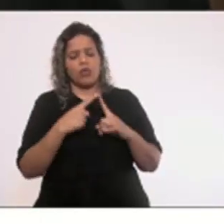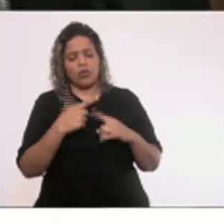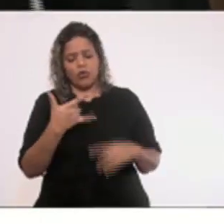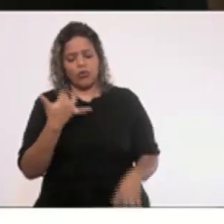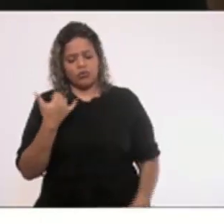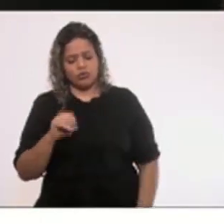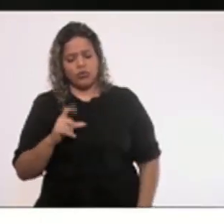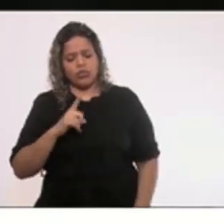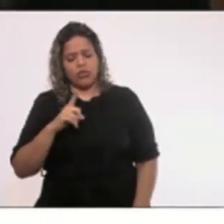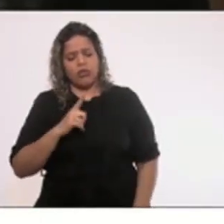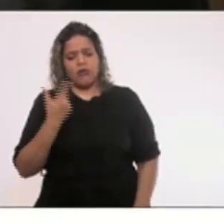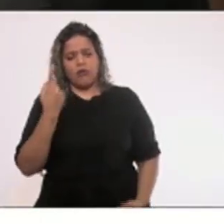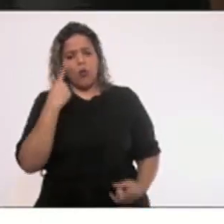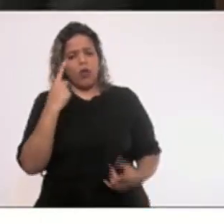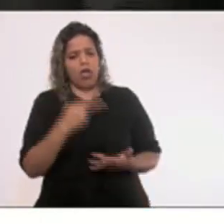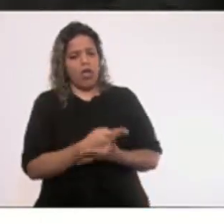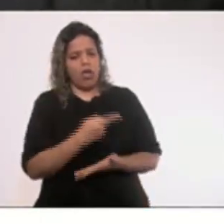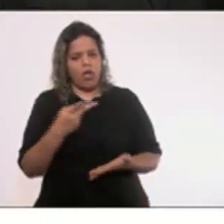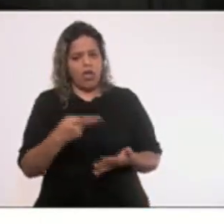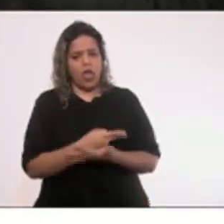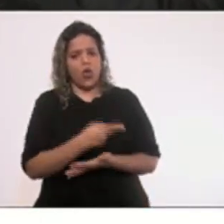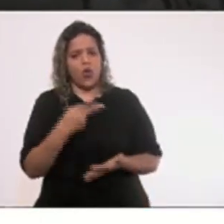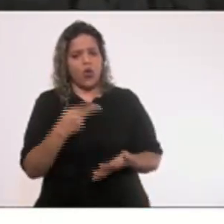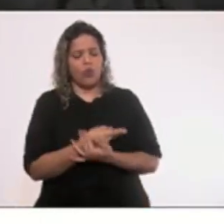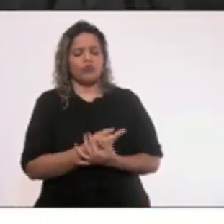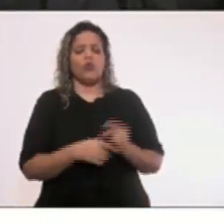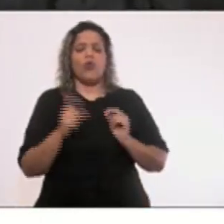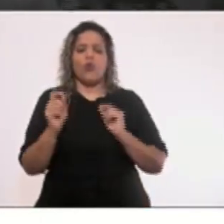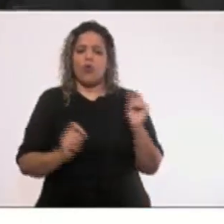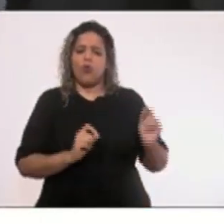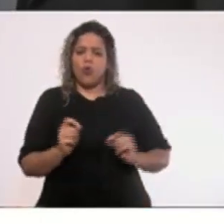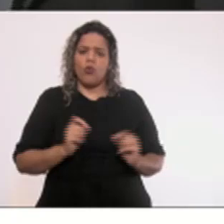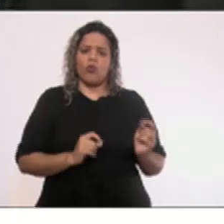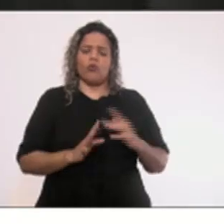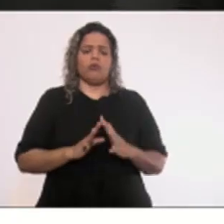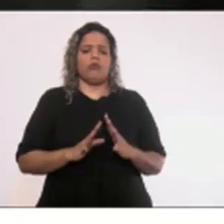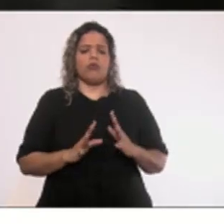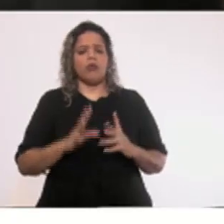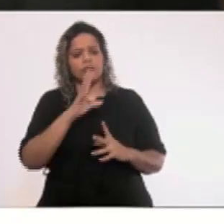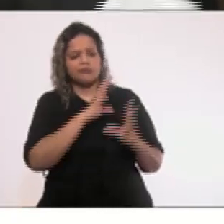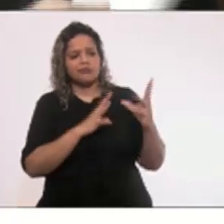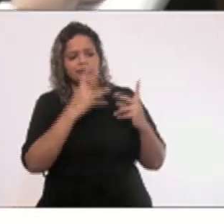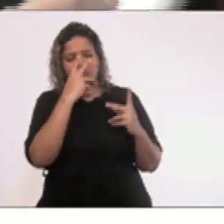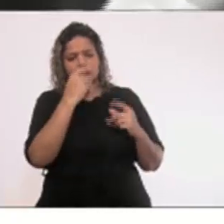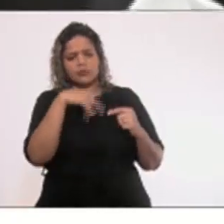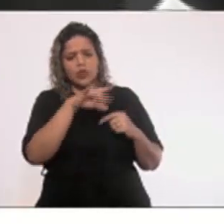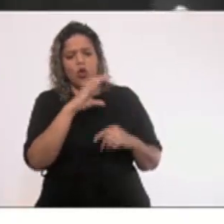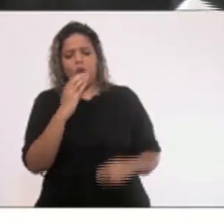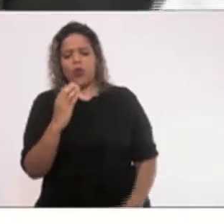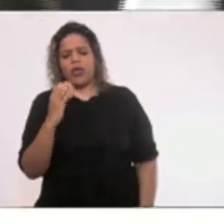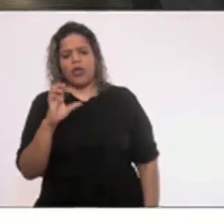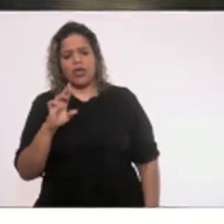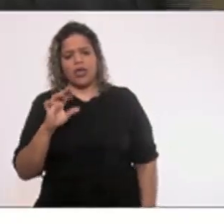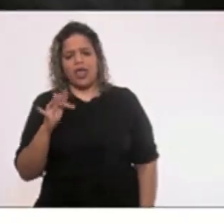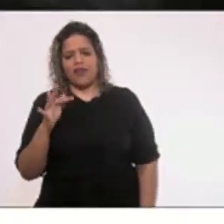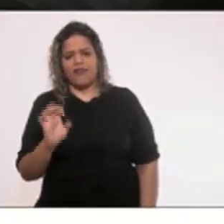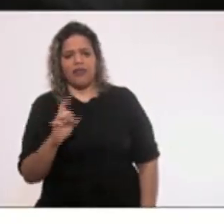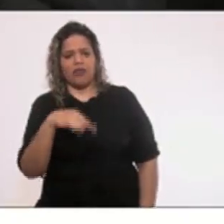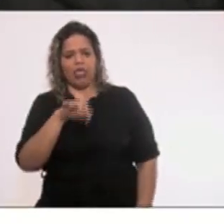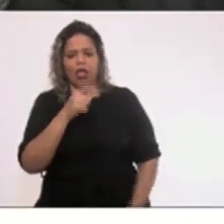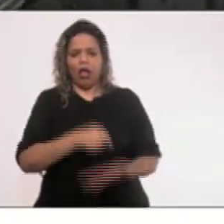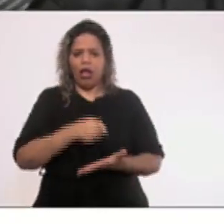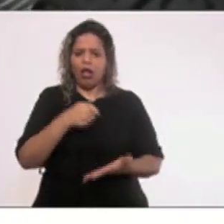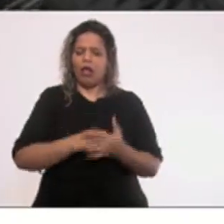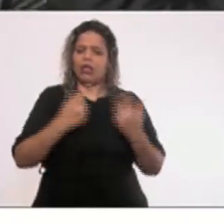2018, que cedeu aos anseios intervencionista do CREF, que quis impor